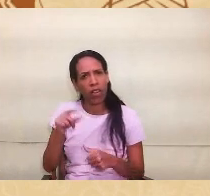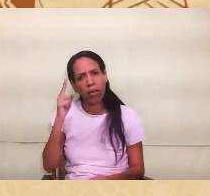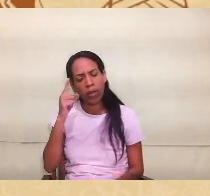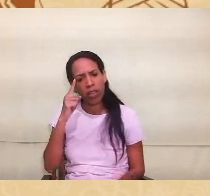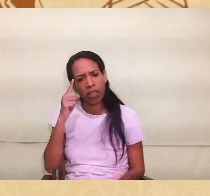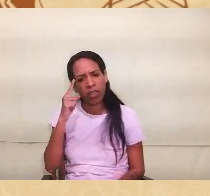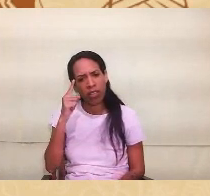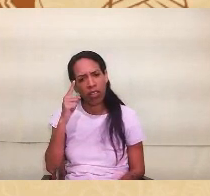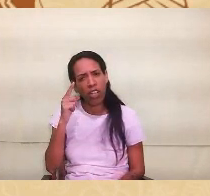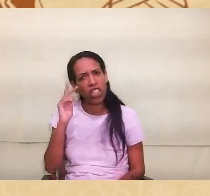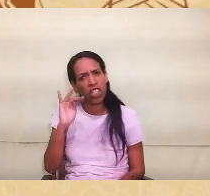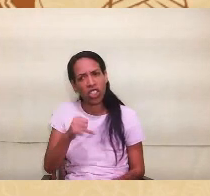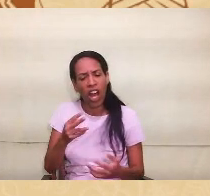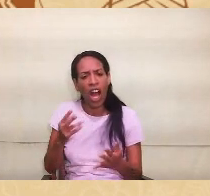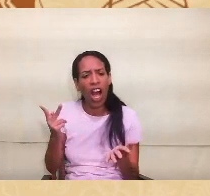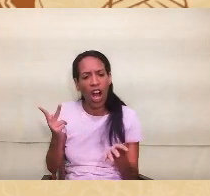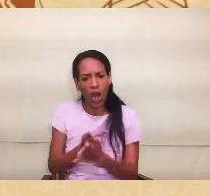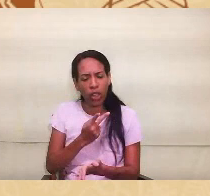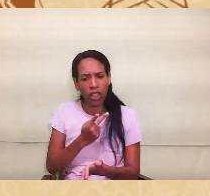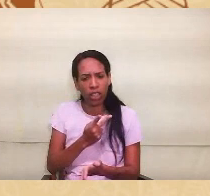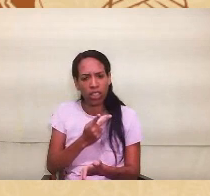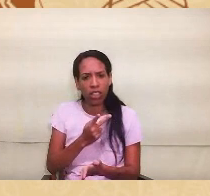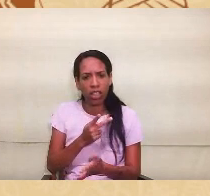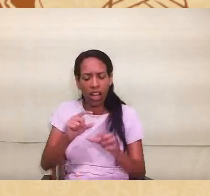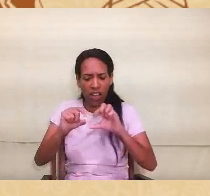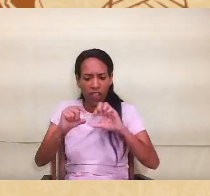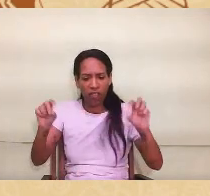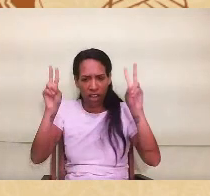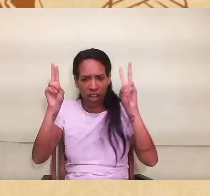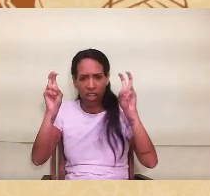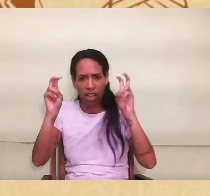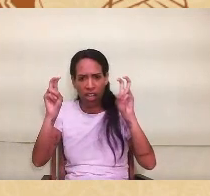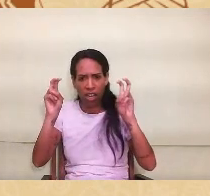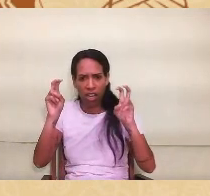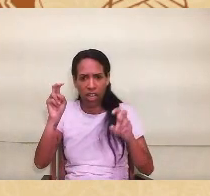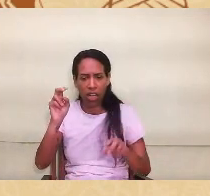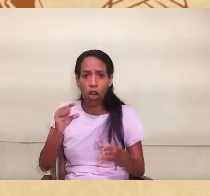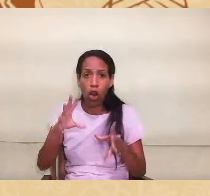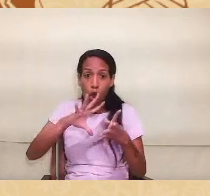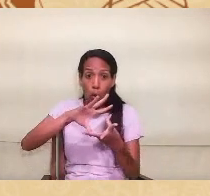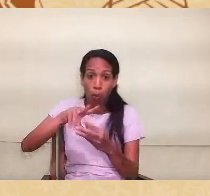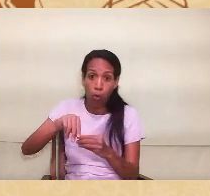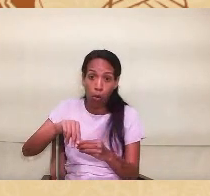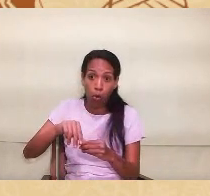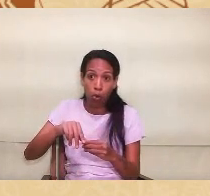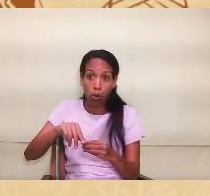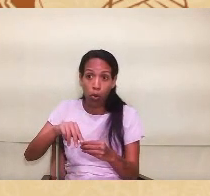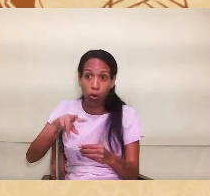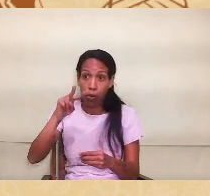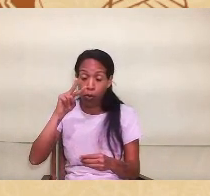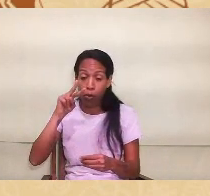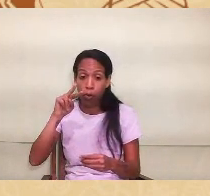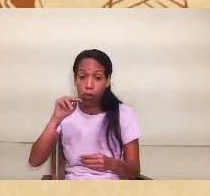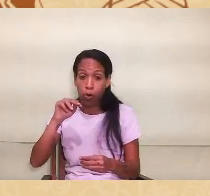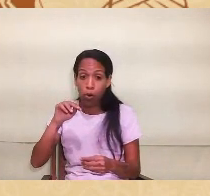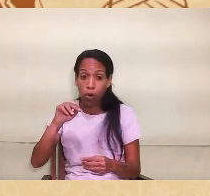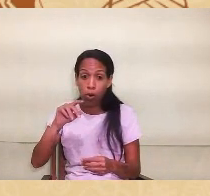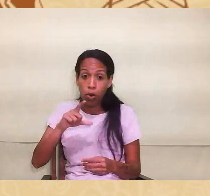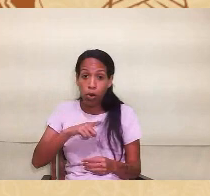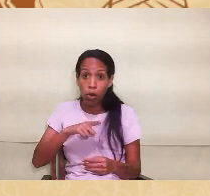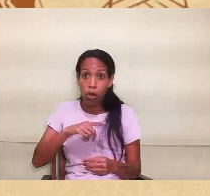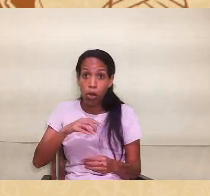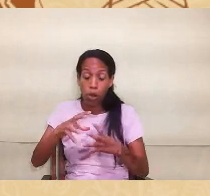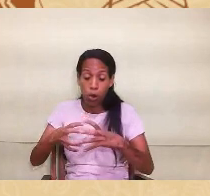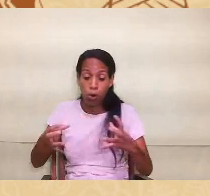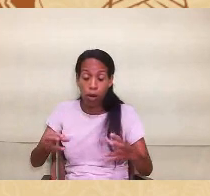já acontecem. É por isso que a frase, que é uma frase zapatista, por um mundo onde caibam vários mundos, com igualdade social,